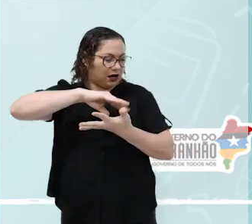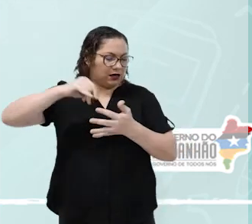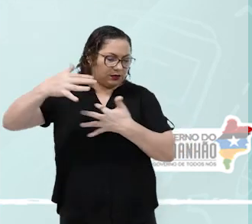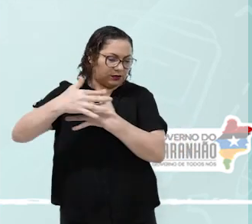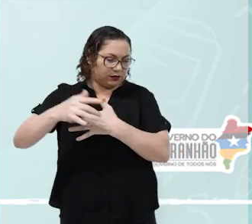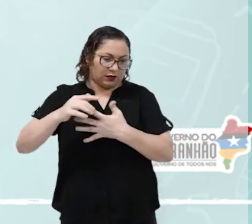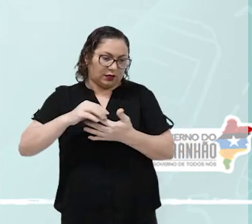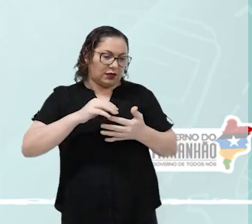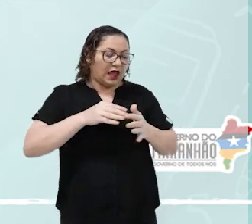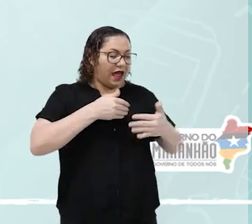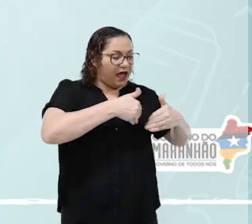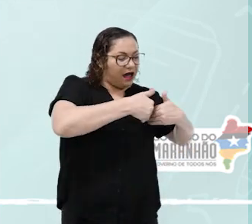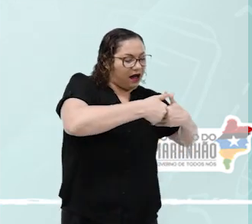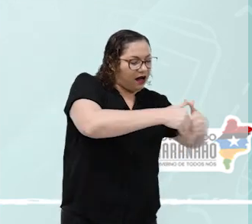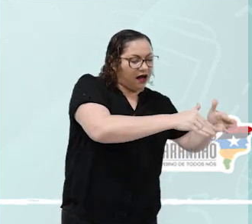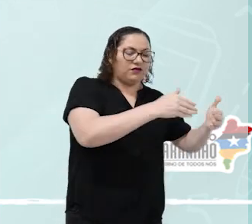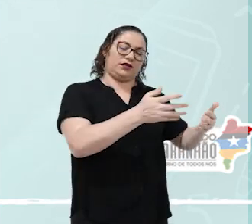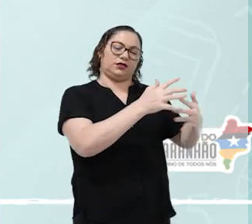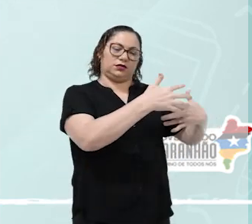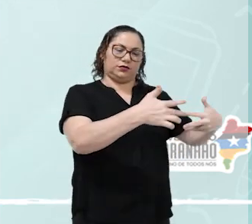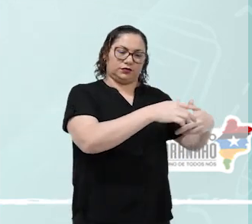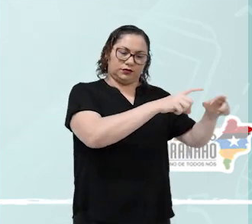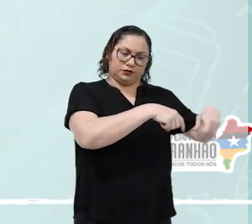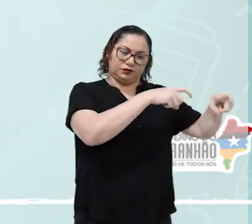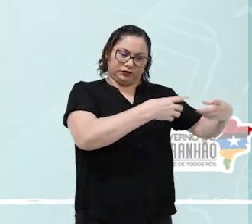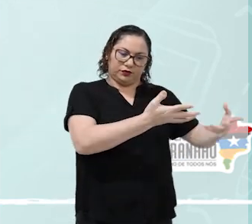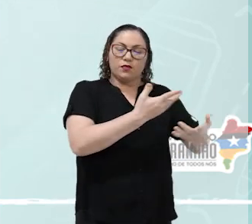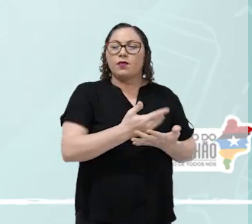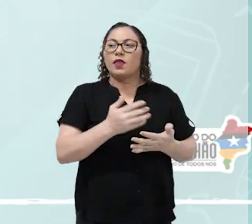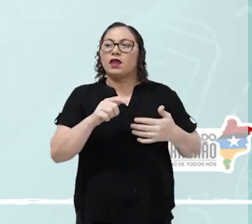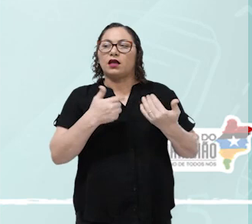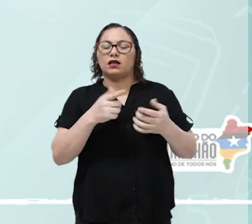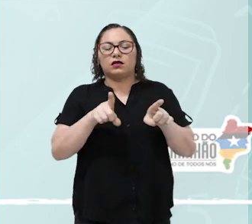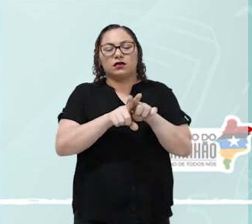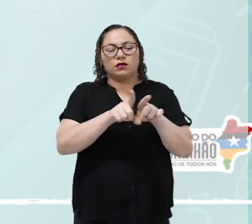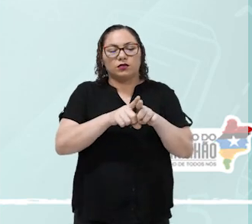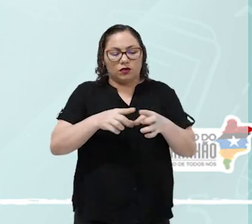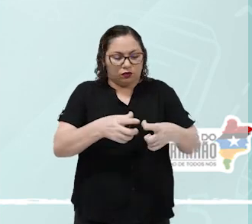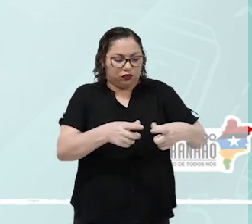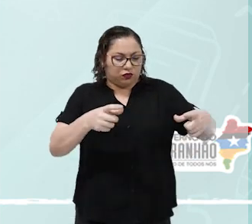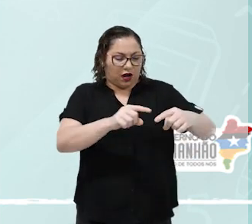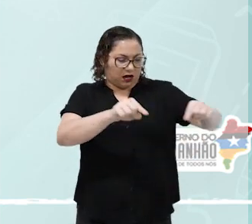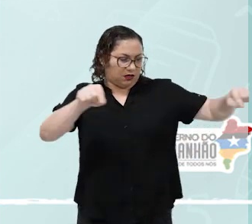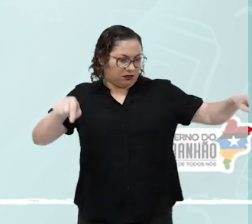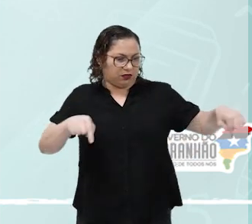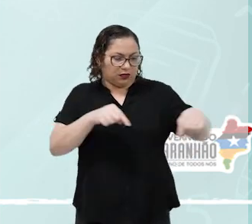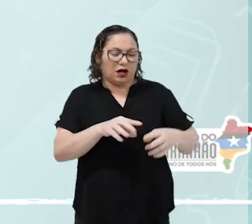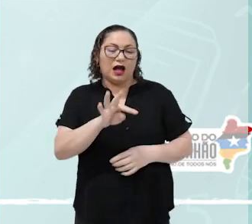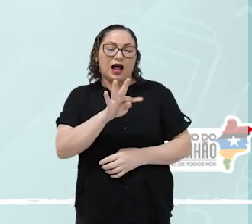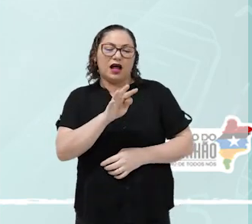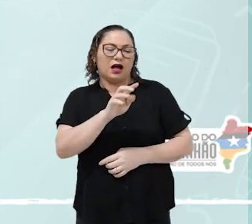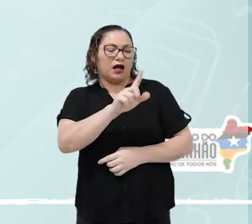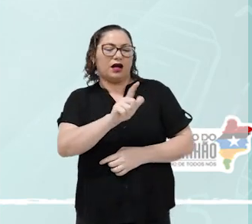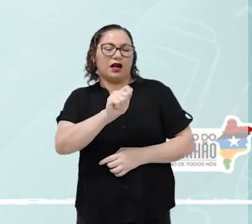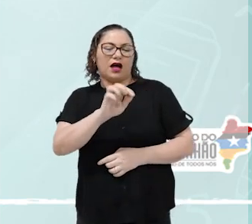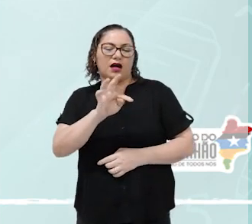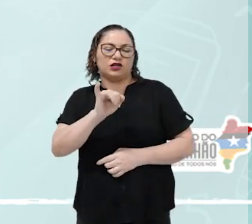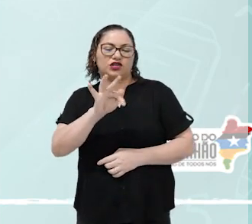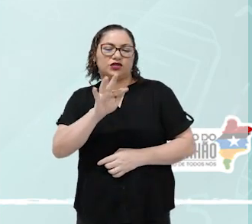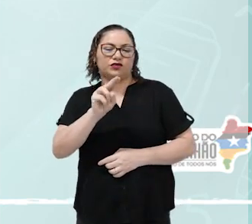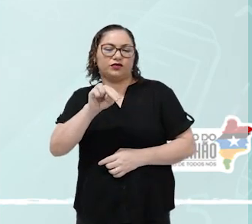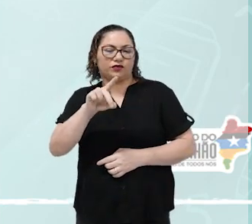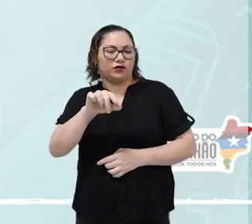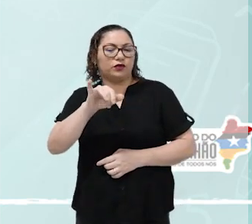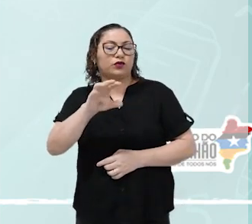repulsivo. Entendeu? E também a concentração fundiária, que é a concentração de terras, a existência do latifúndio.